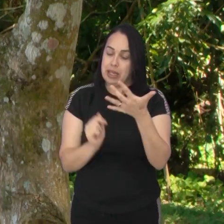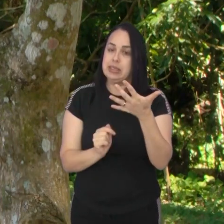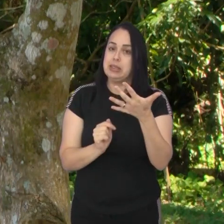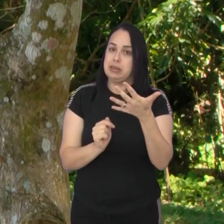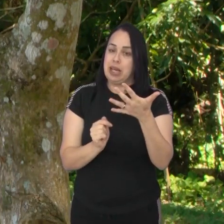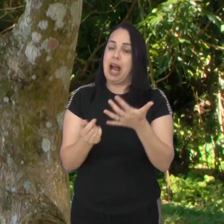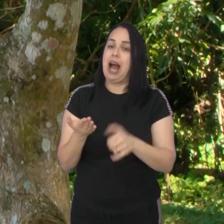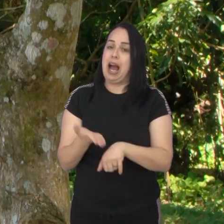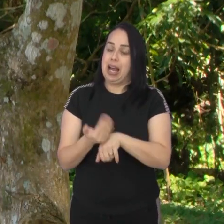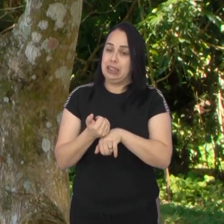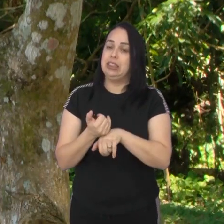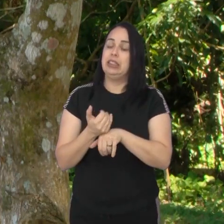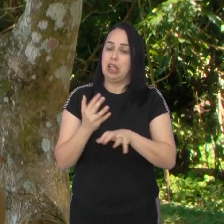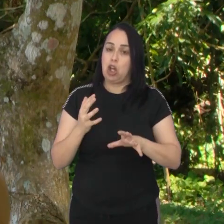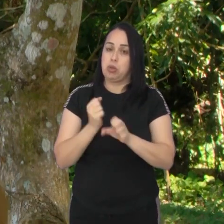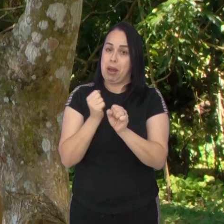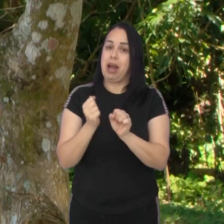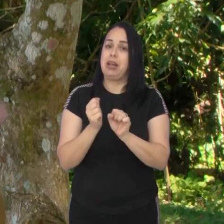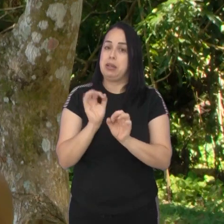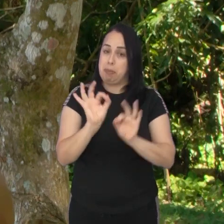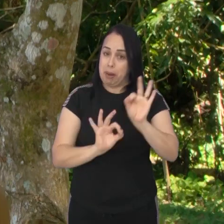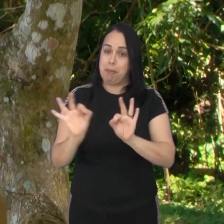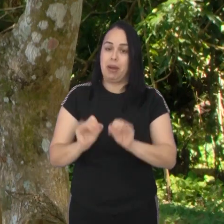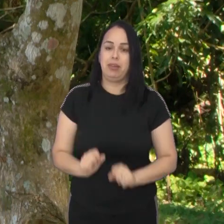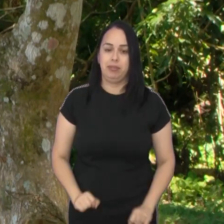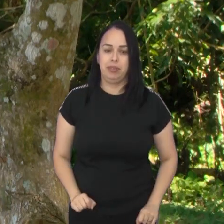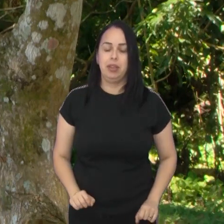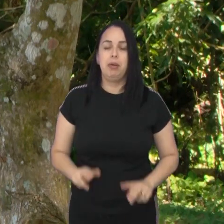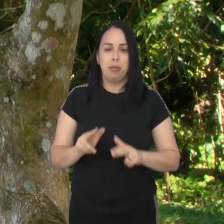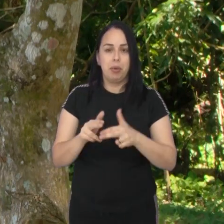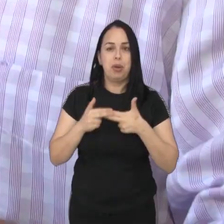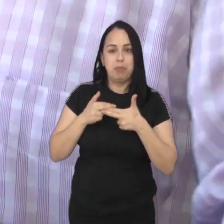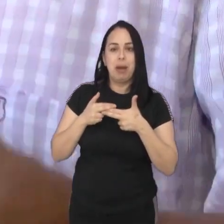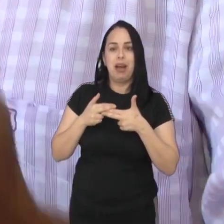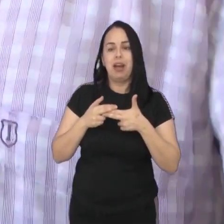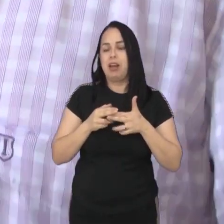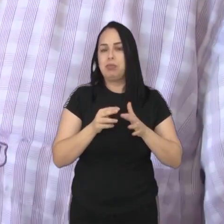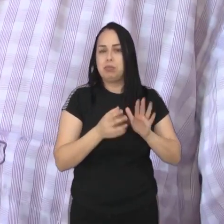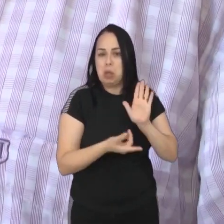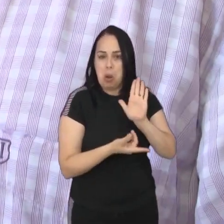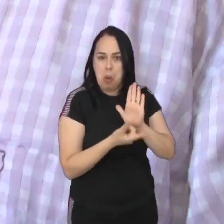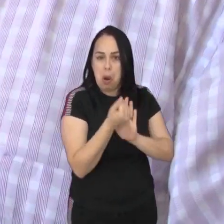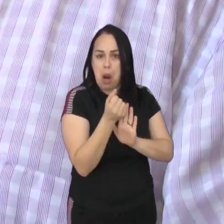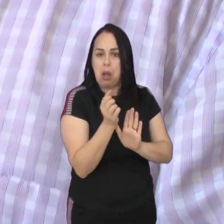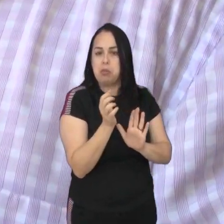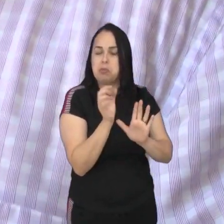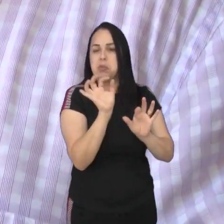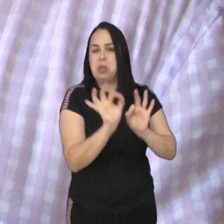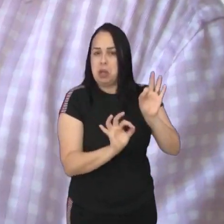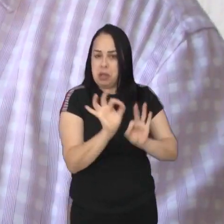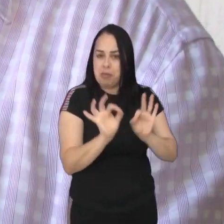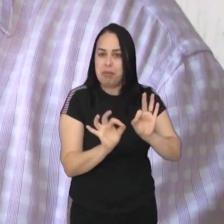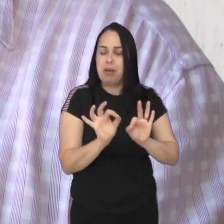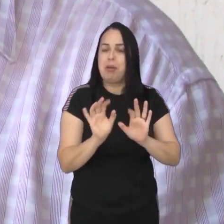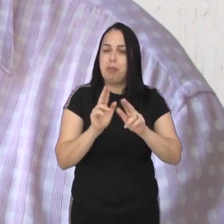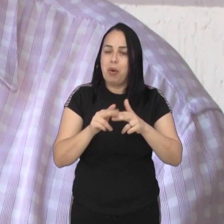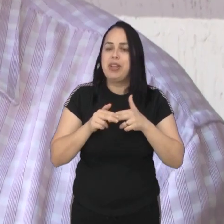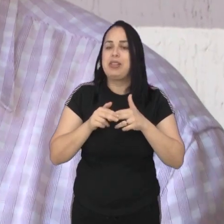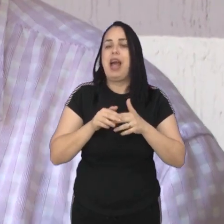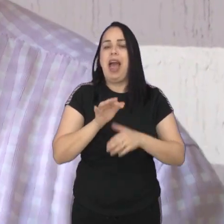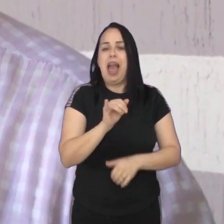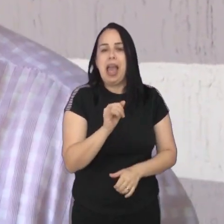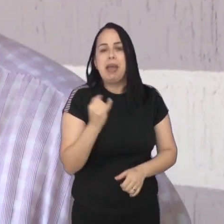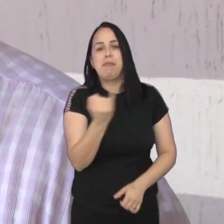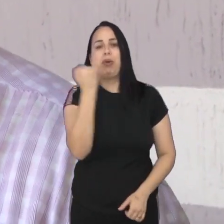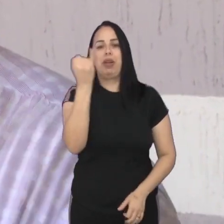e tudo isso deve ser feito conta na ponta do lápis. Para organizar as contas e não pesar no bolso, o